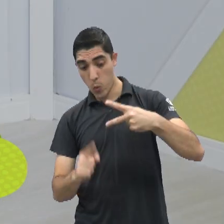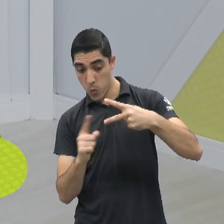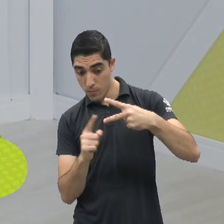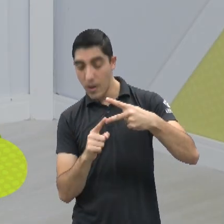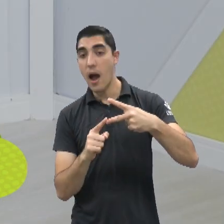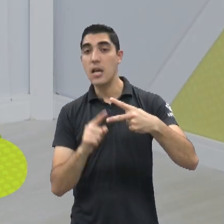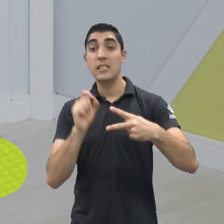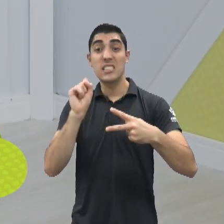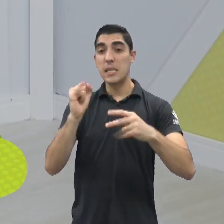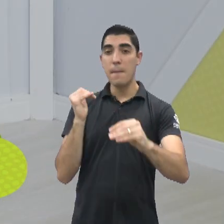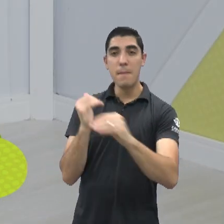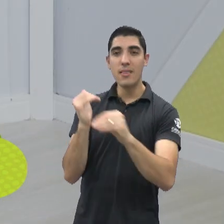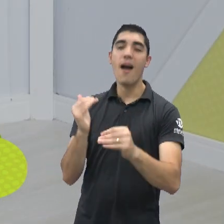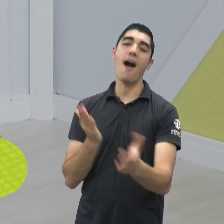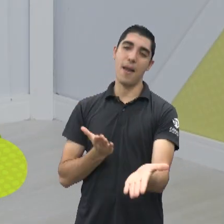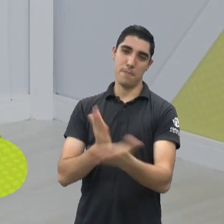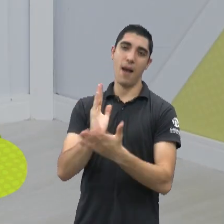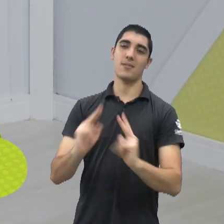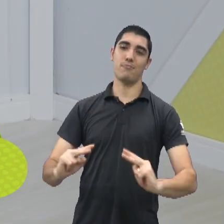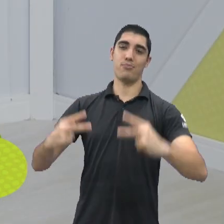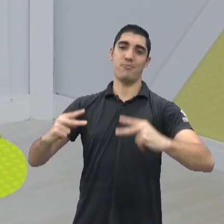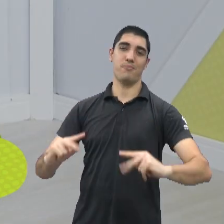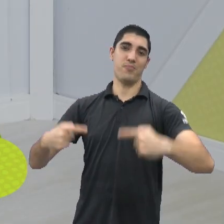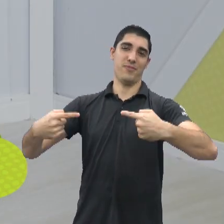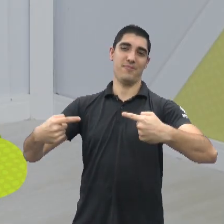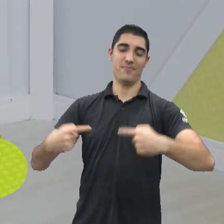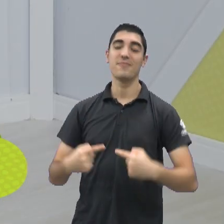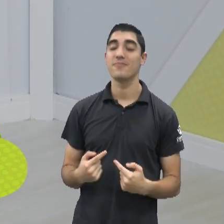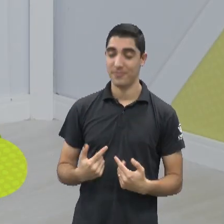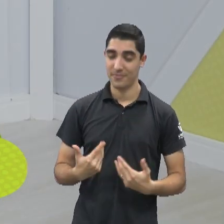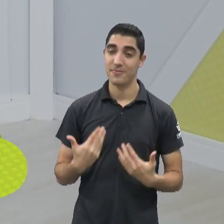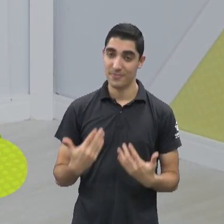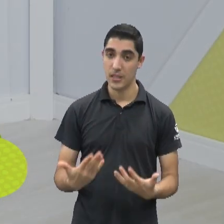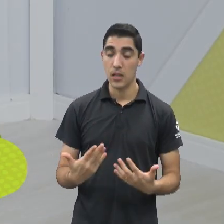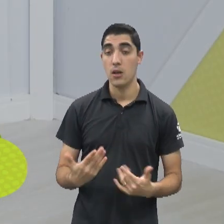empate, e aí classifica para a final, caso